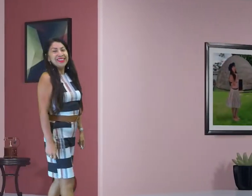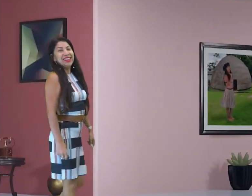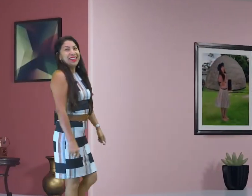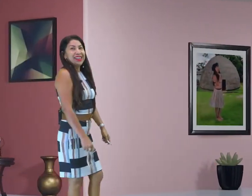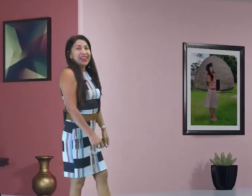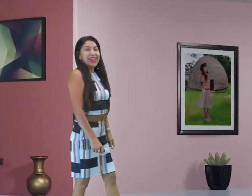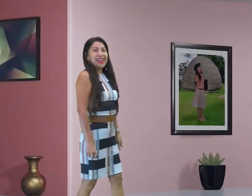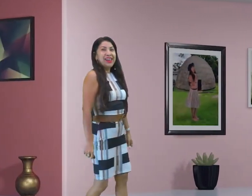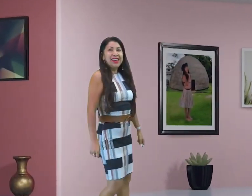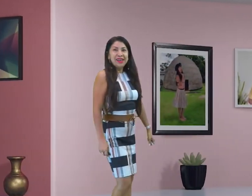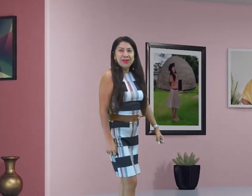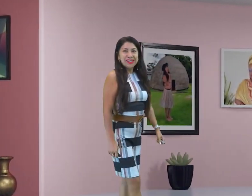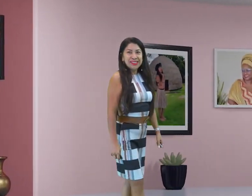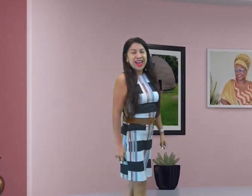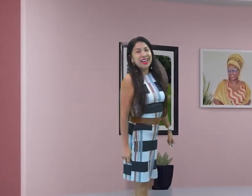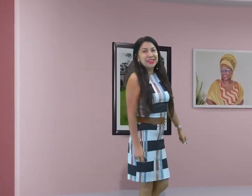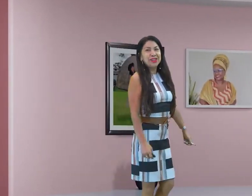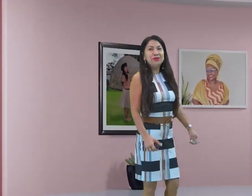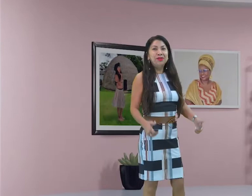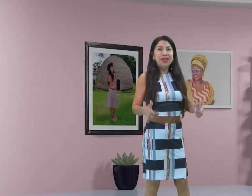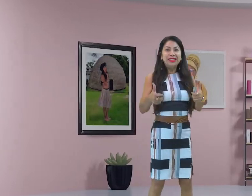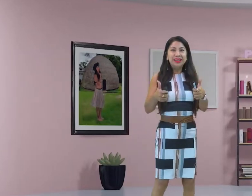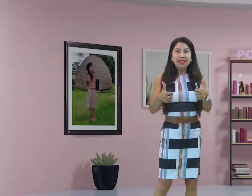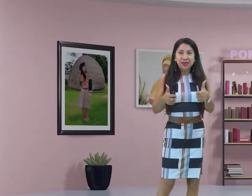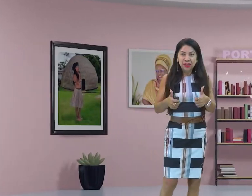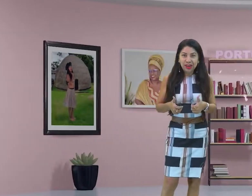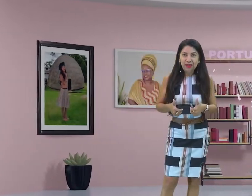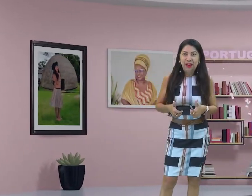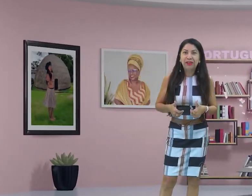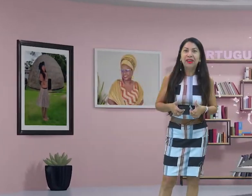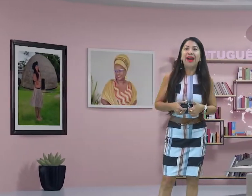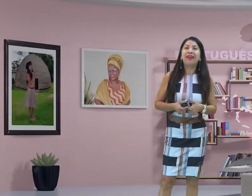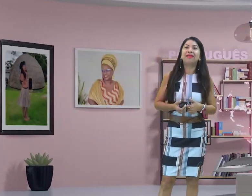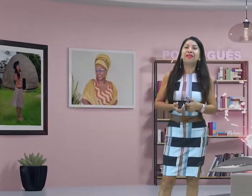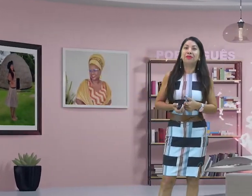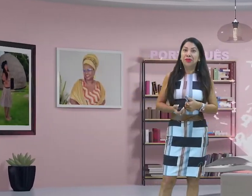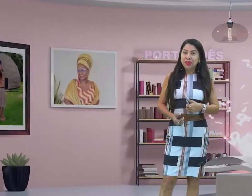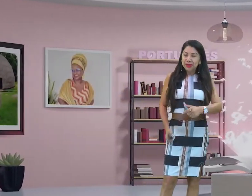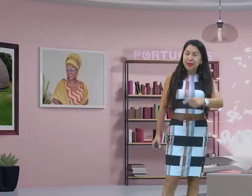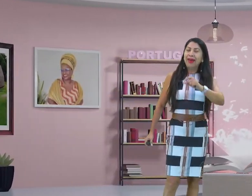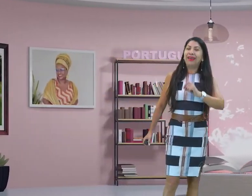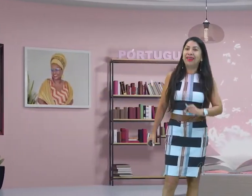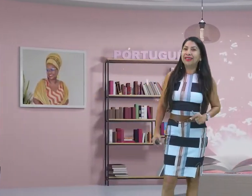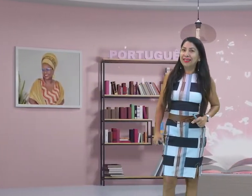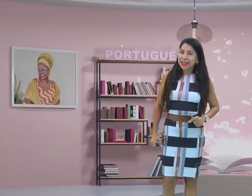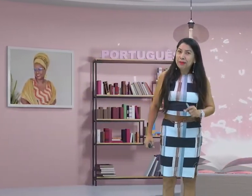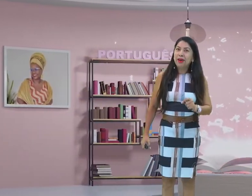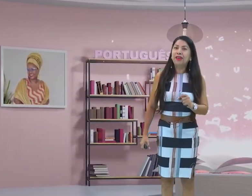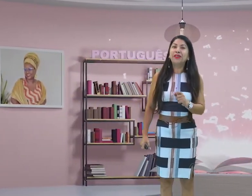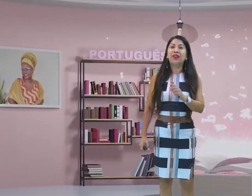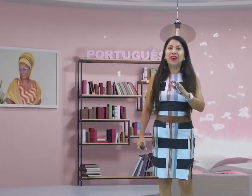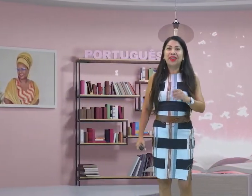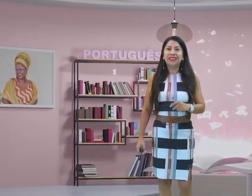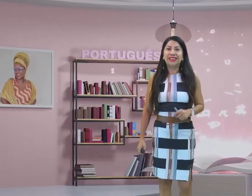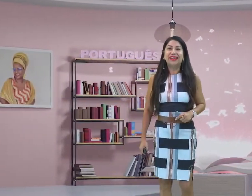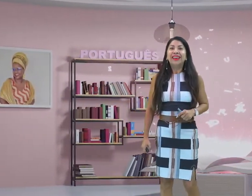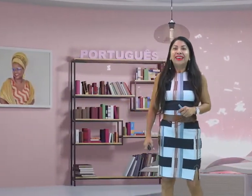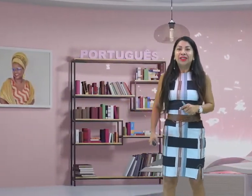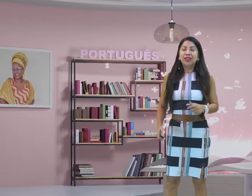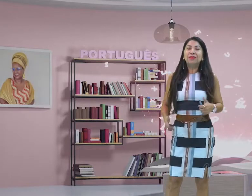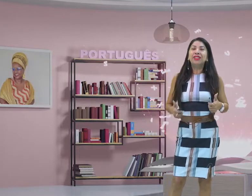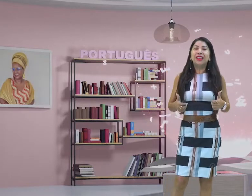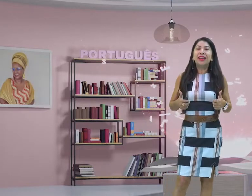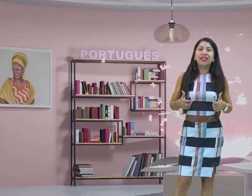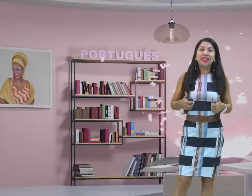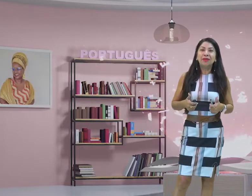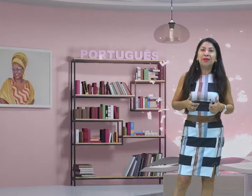Olá! Ei, moçada, todo mundo aí tranquilo e favorável? Muito bem, assim que a prof gosta.